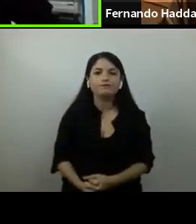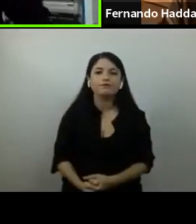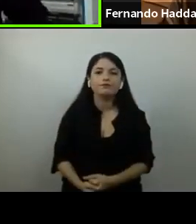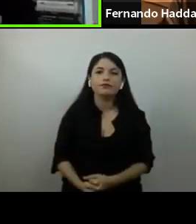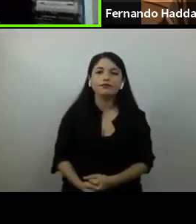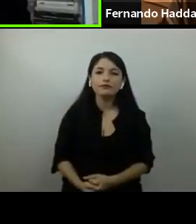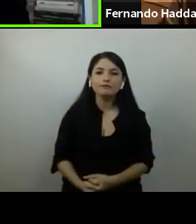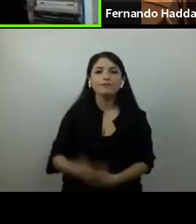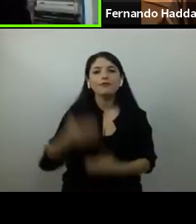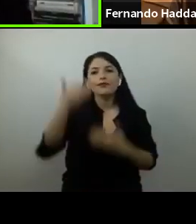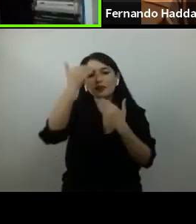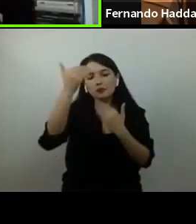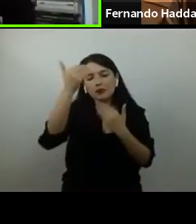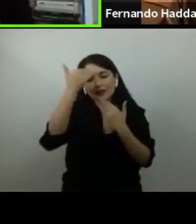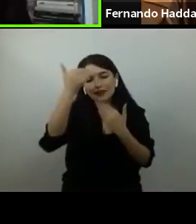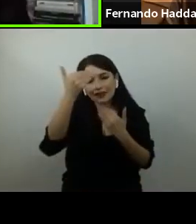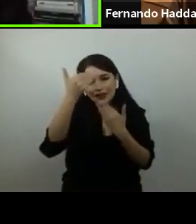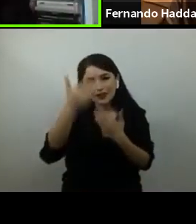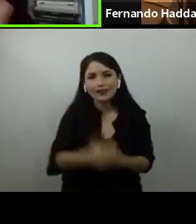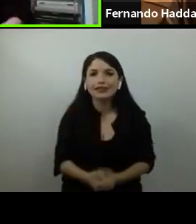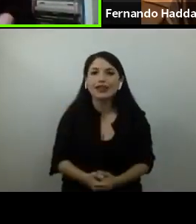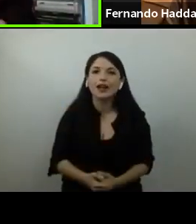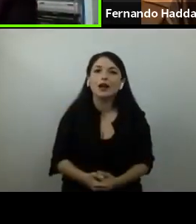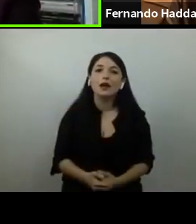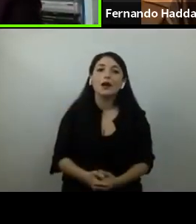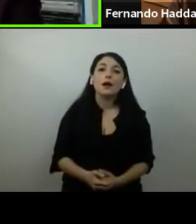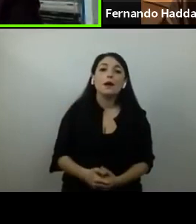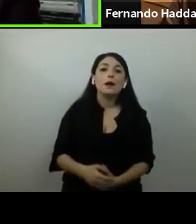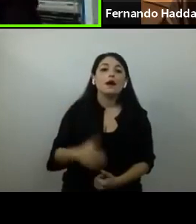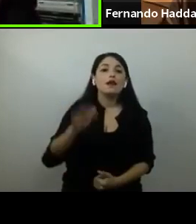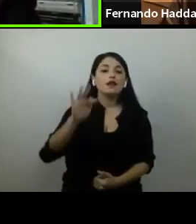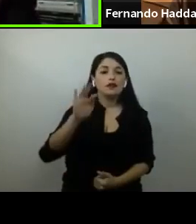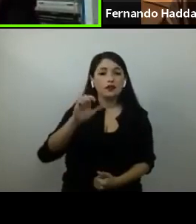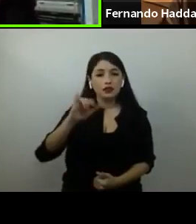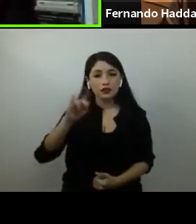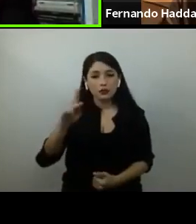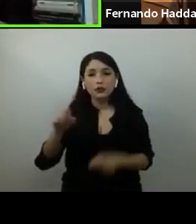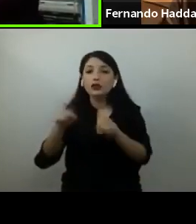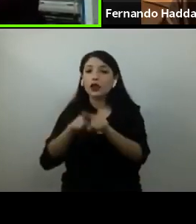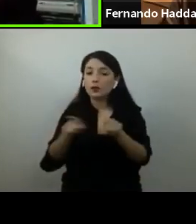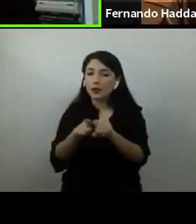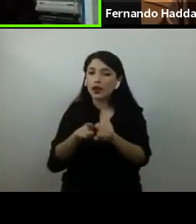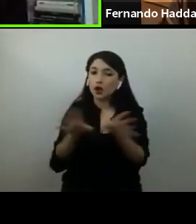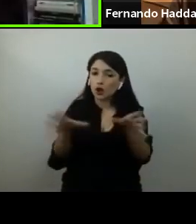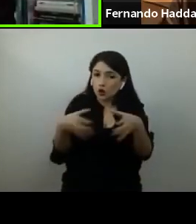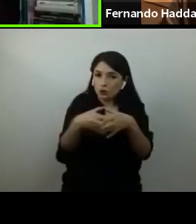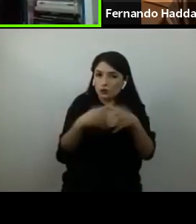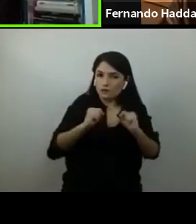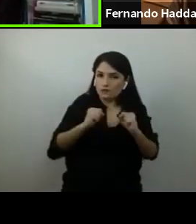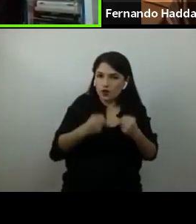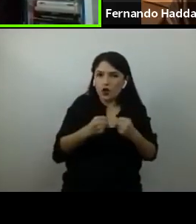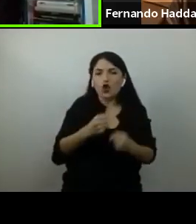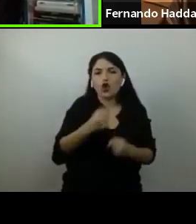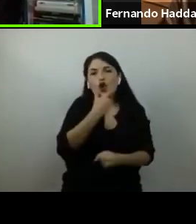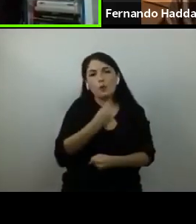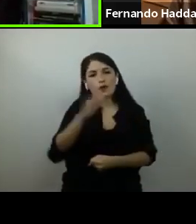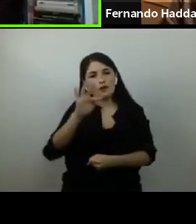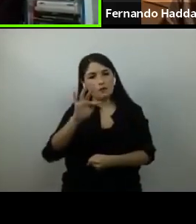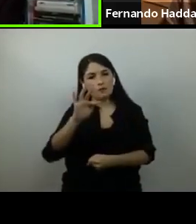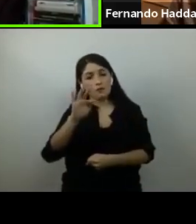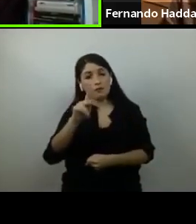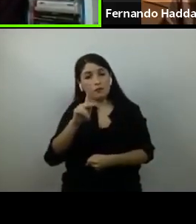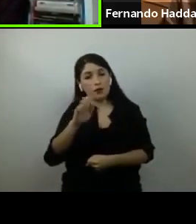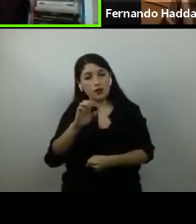para o Felipe, registrar também a presença que muito nos honra no nosso grupo dos defensores públicos. na figura do Pedro Carriello e do Rodrigo Pacheco, que